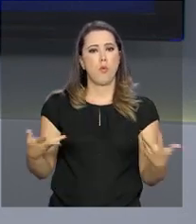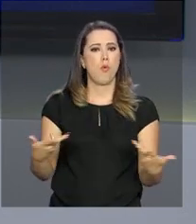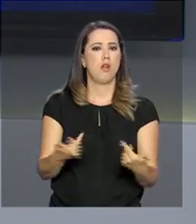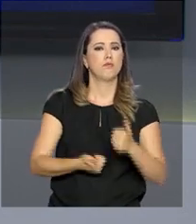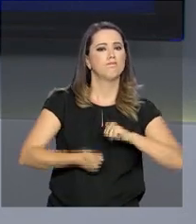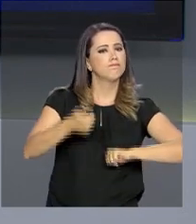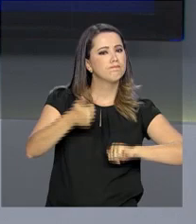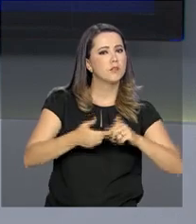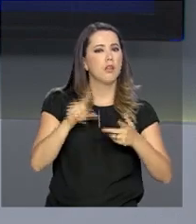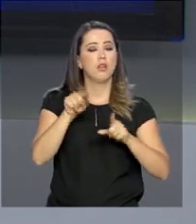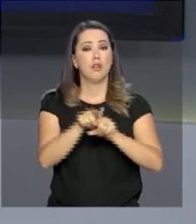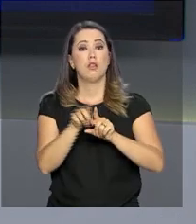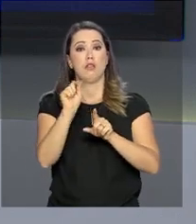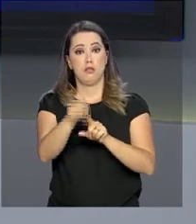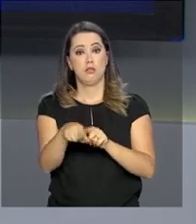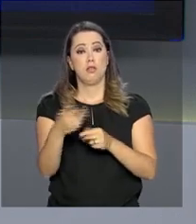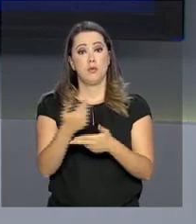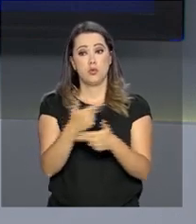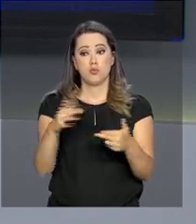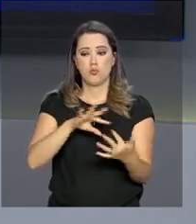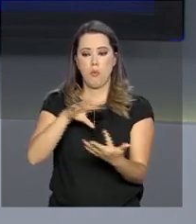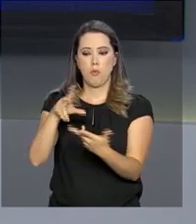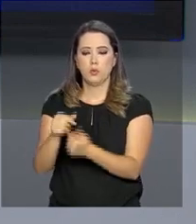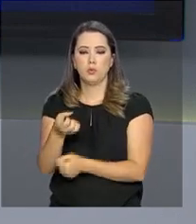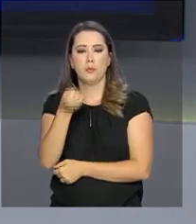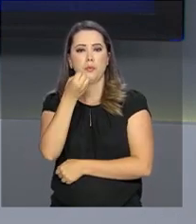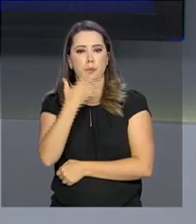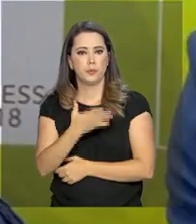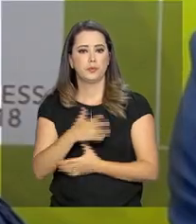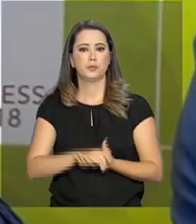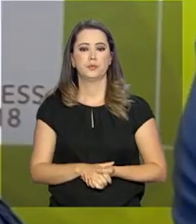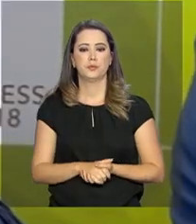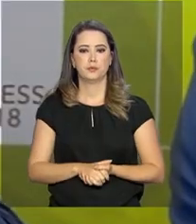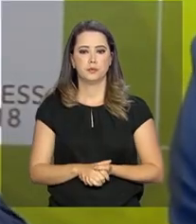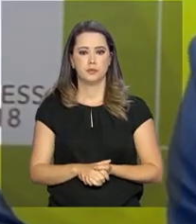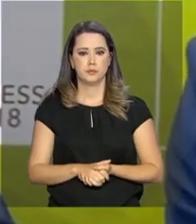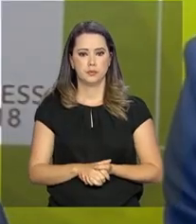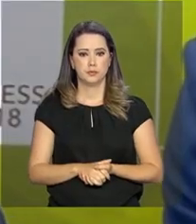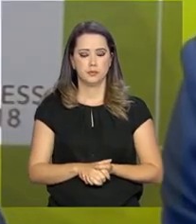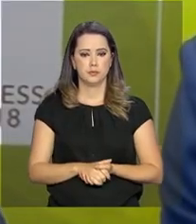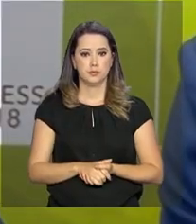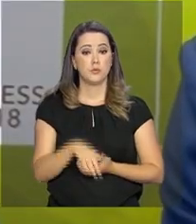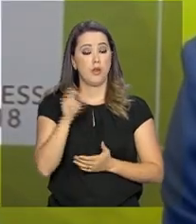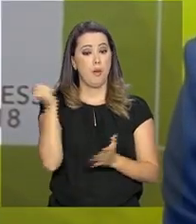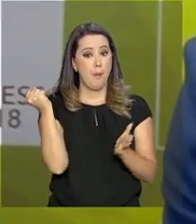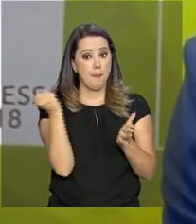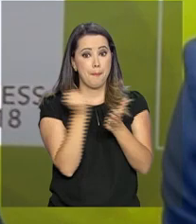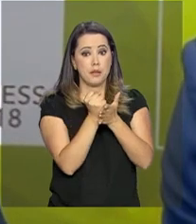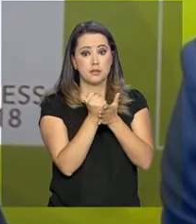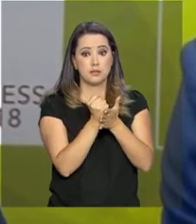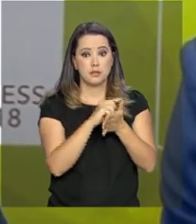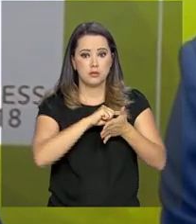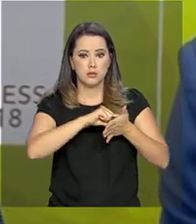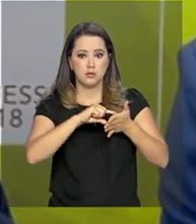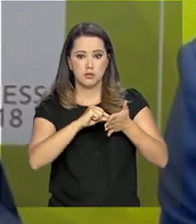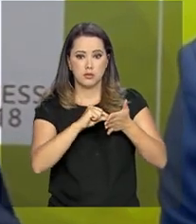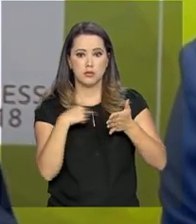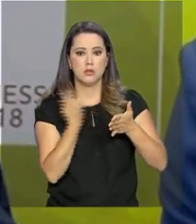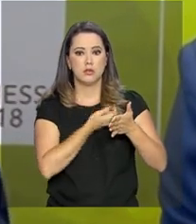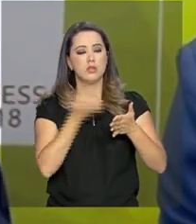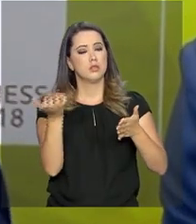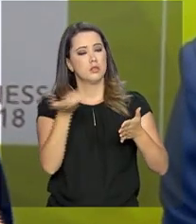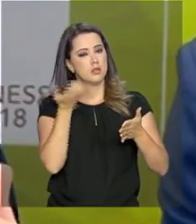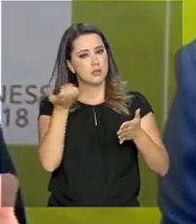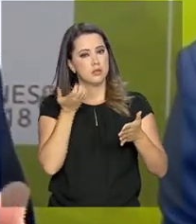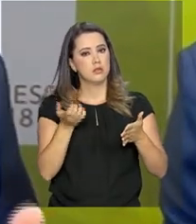de sustentabilidade e de padrões internacionais. É uma marca que nós pretendemos que